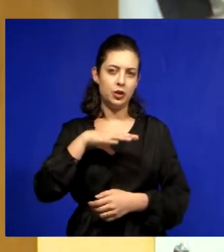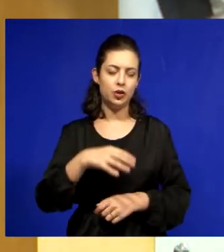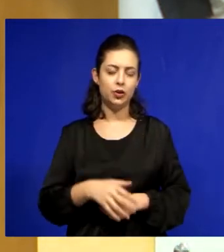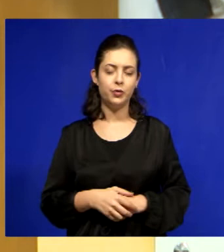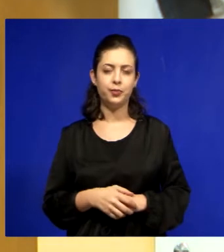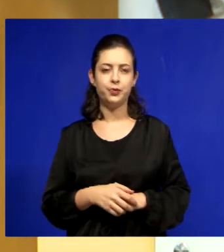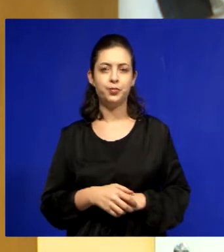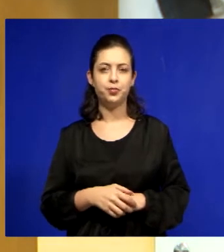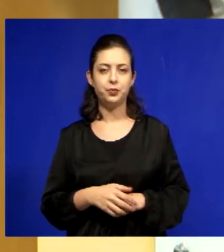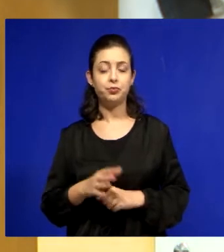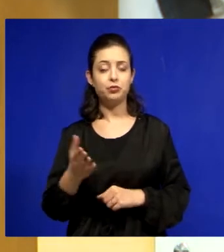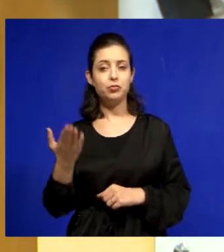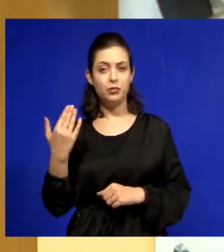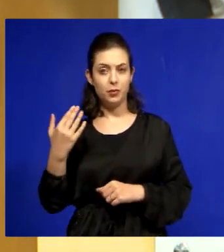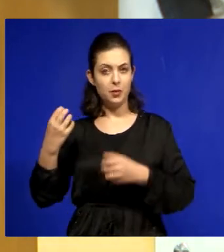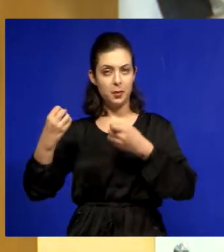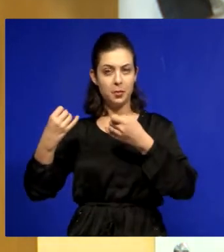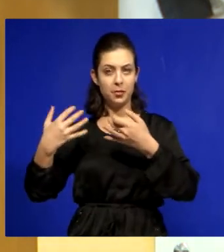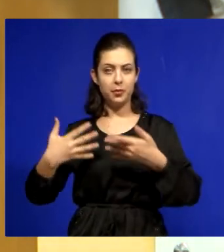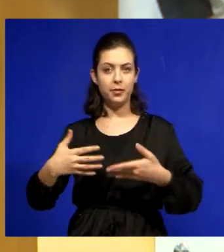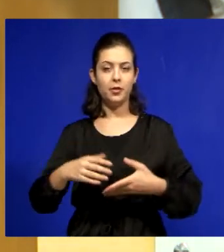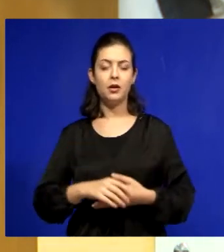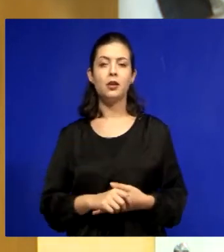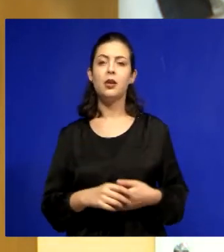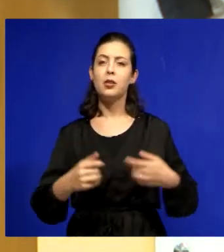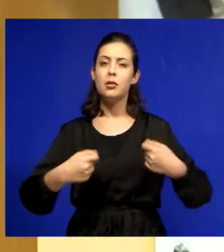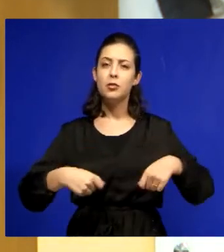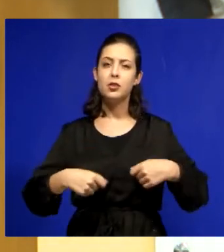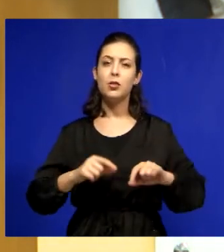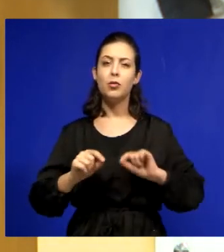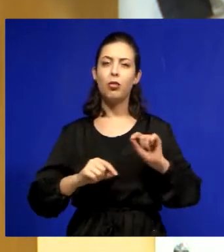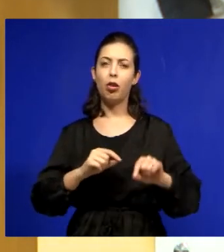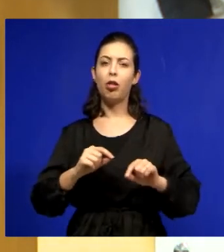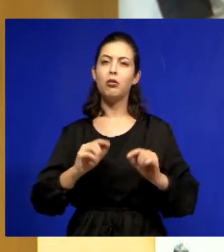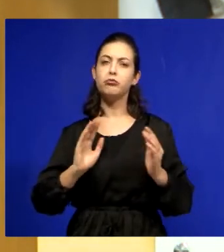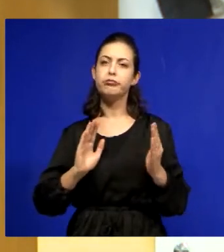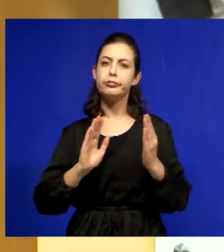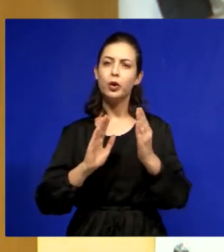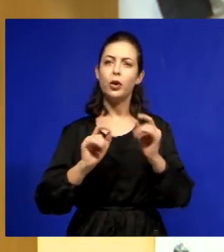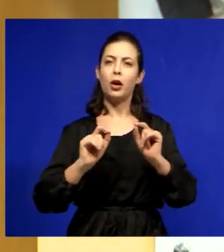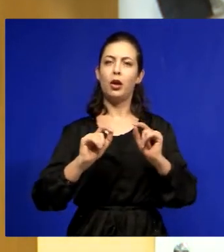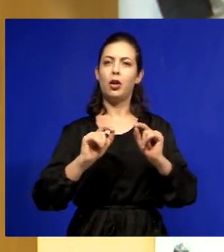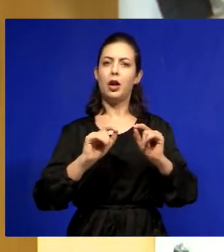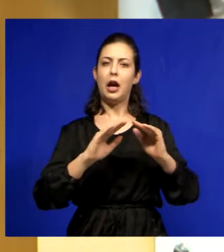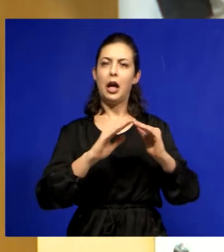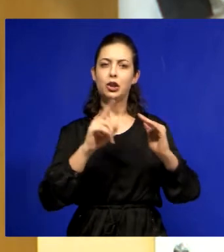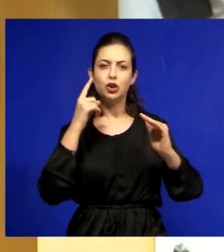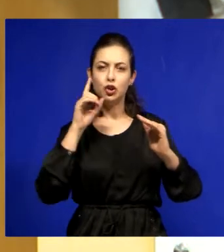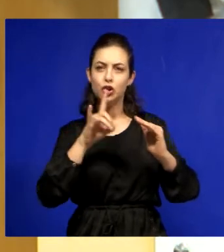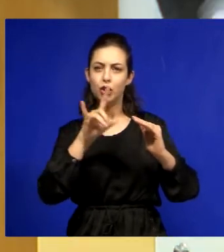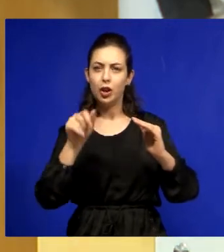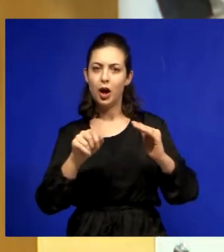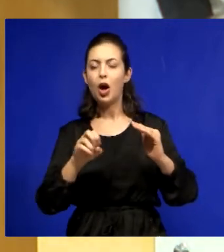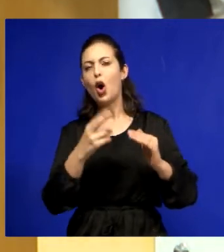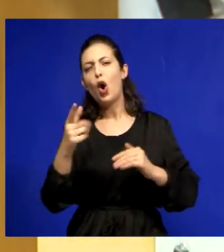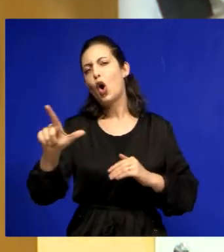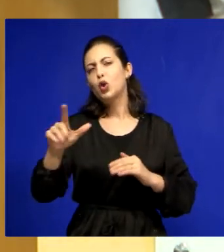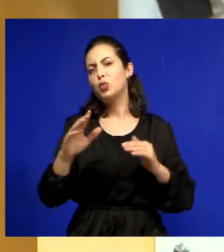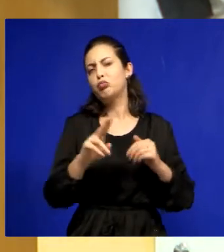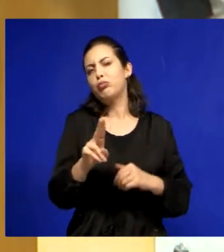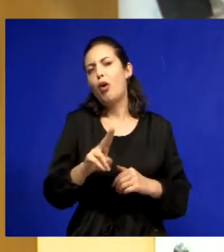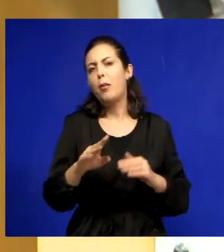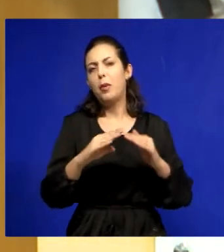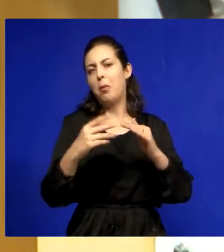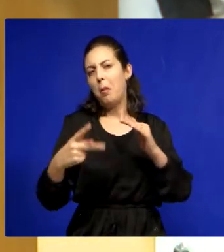então como eu até estava falando nós precisamos encarar a construção de casa dia ou outro nome que se